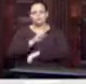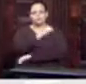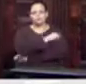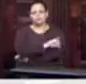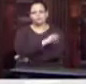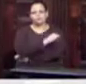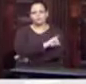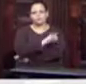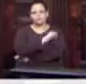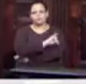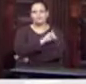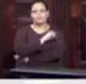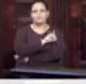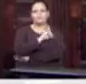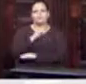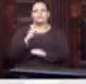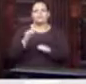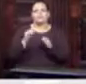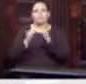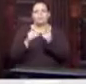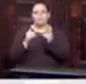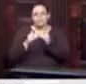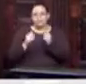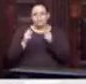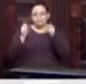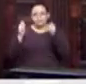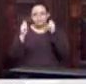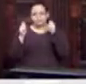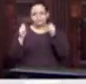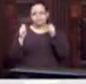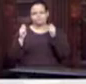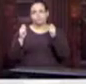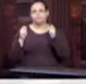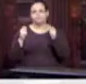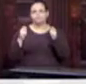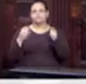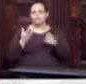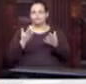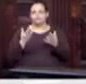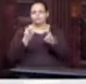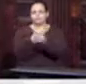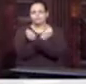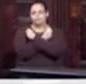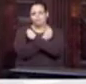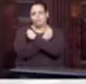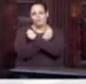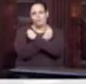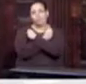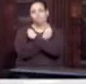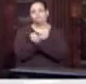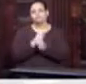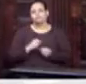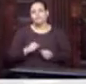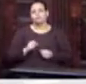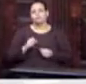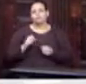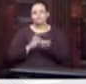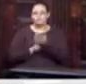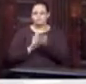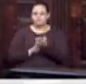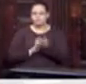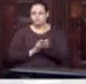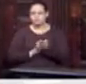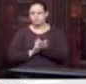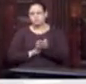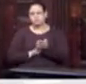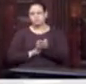uma reivindicação de compositores populares. E eu quero mandar um abraço, até um abraço, uma homenagem